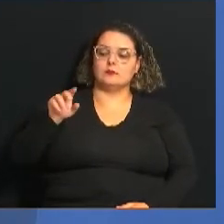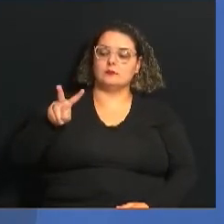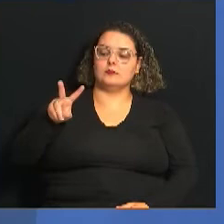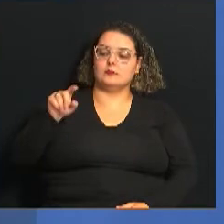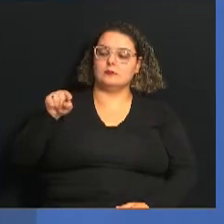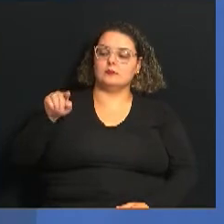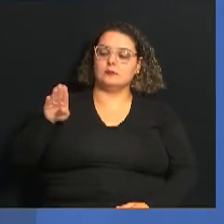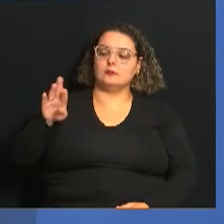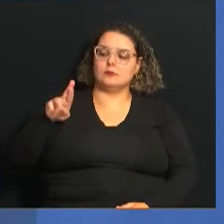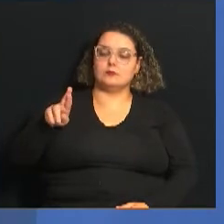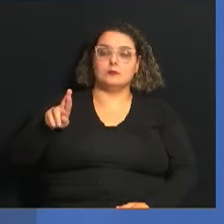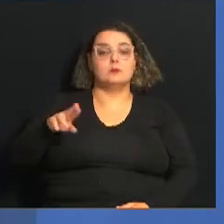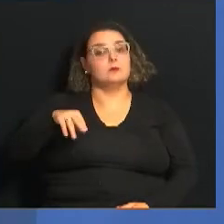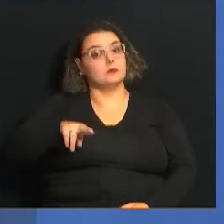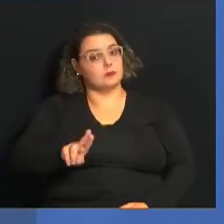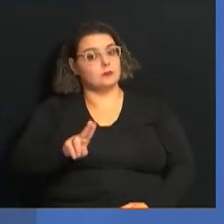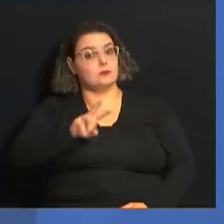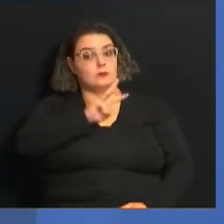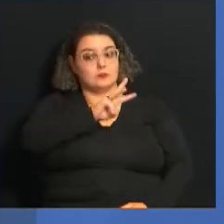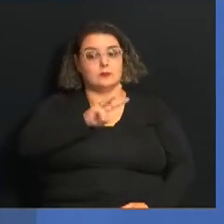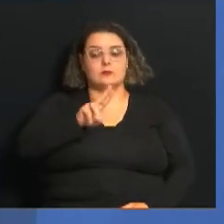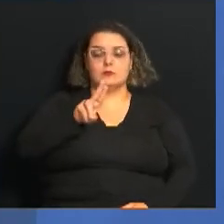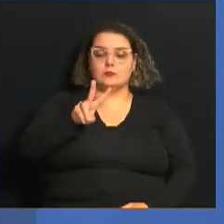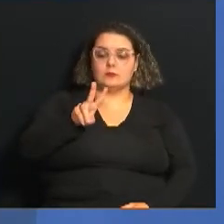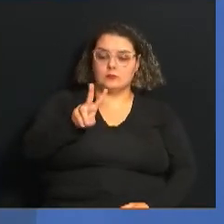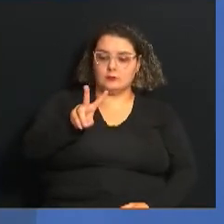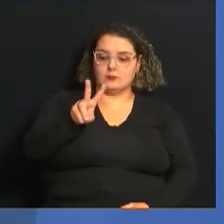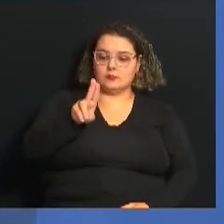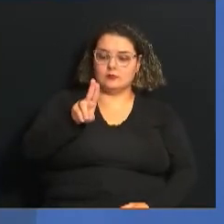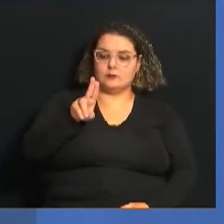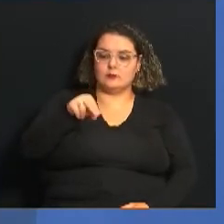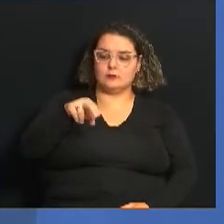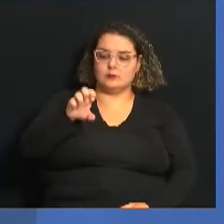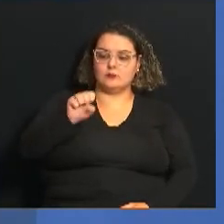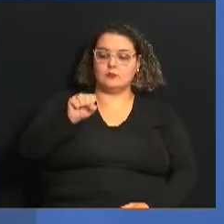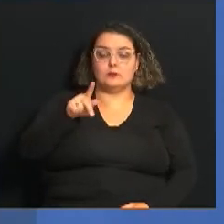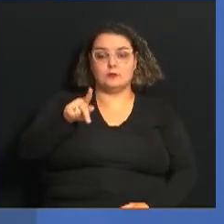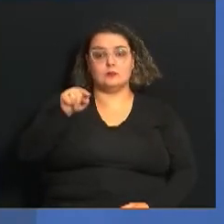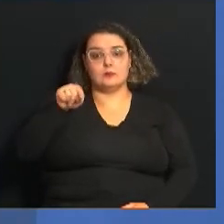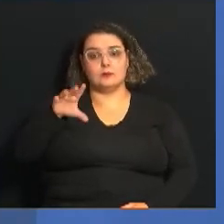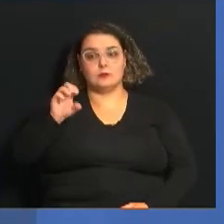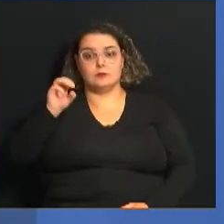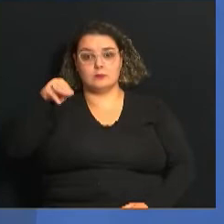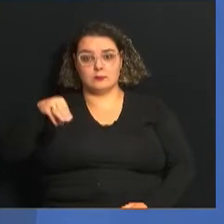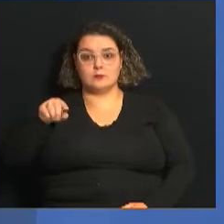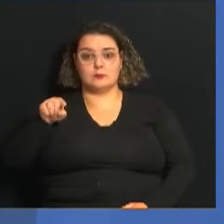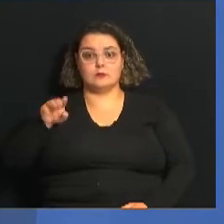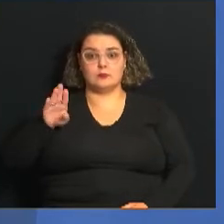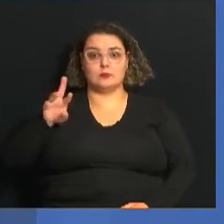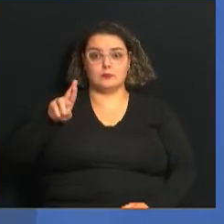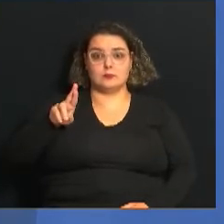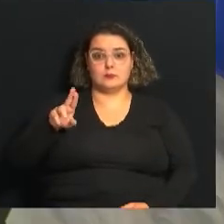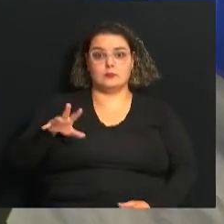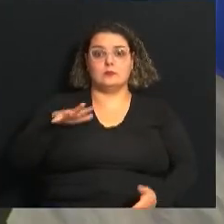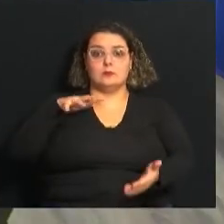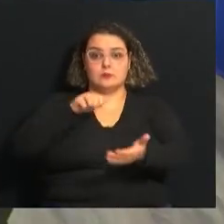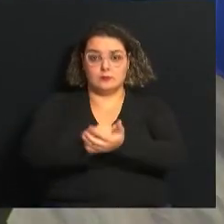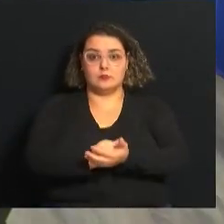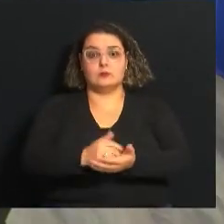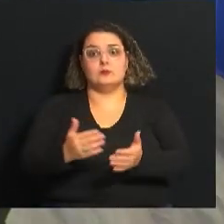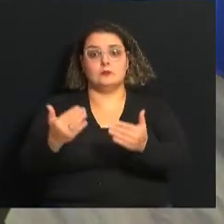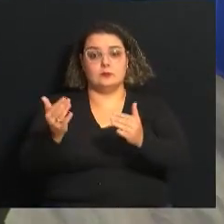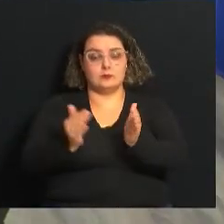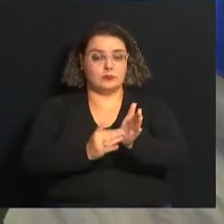ou no site da VUNESP, que é vunesp.com.br, se você é um dos inscritos para esses cargos. Vamos